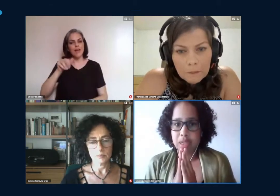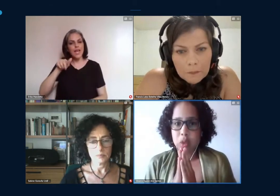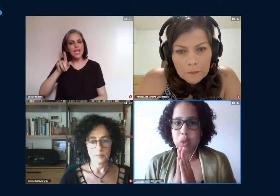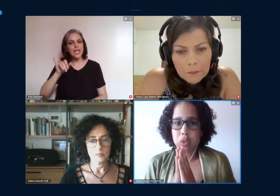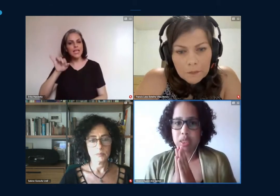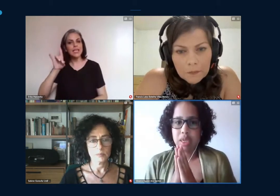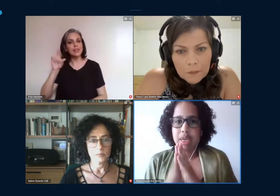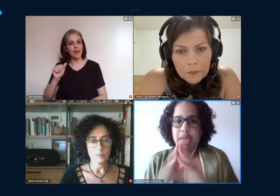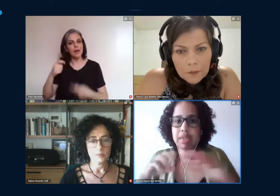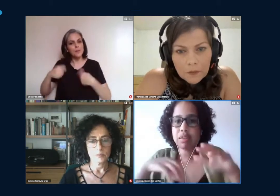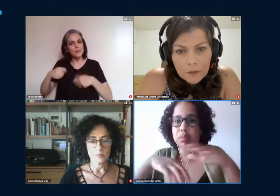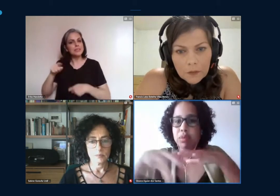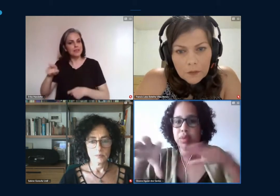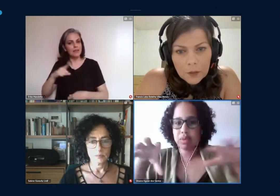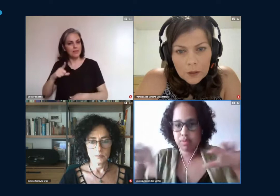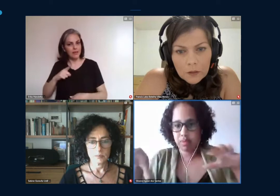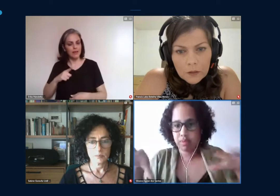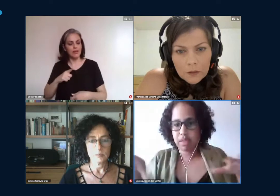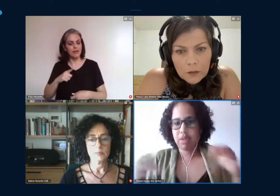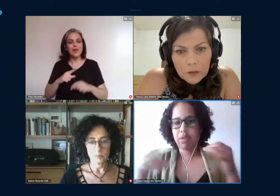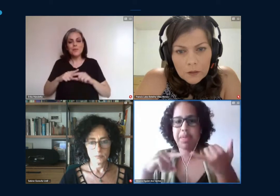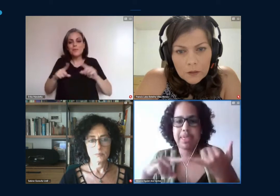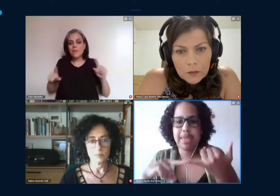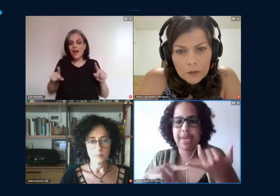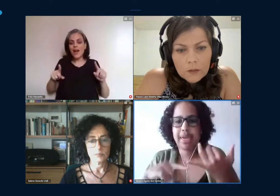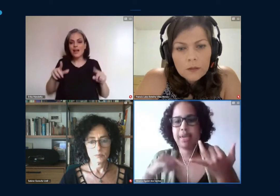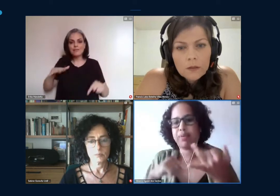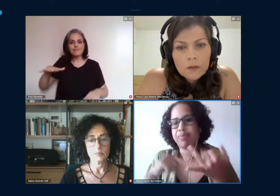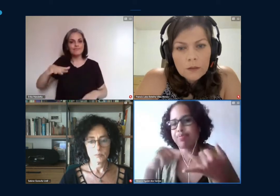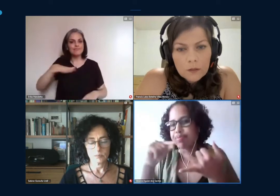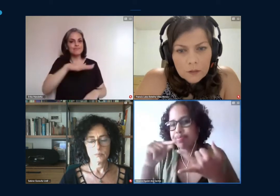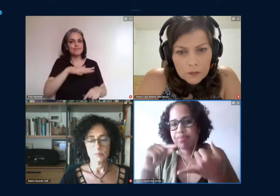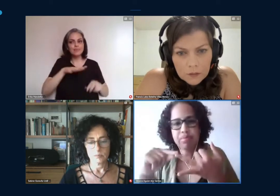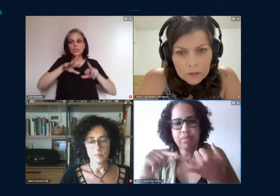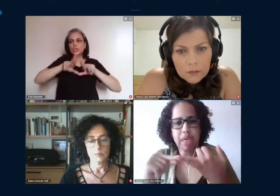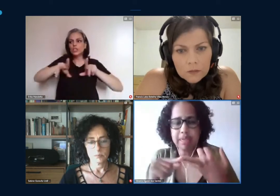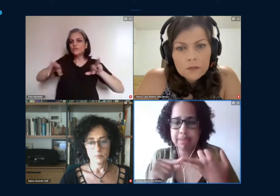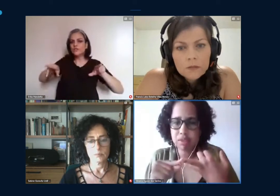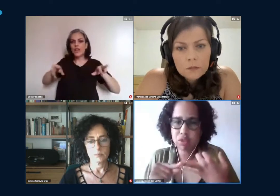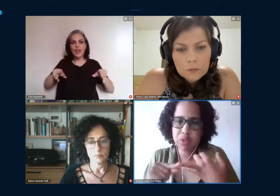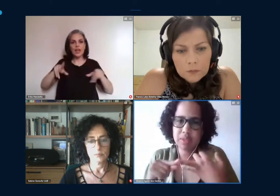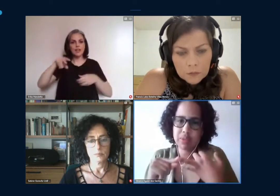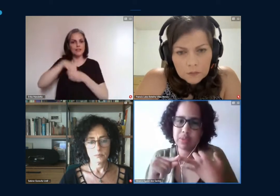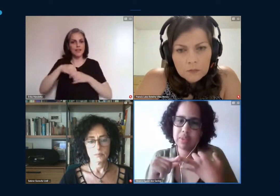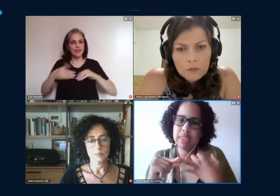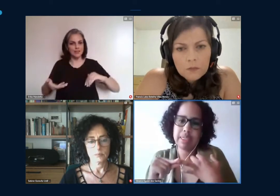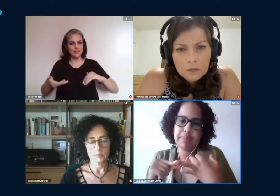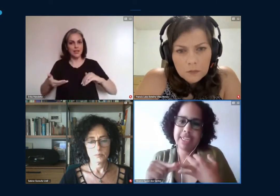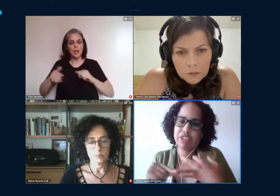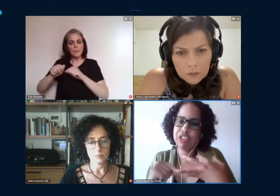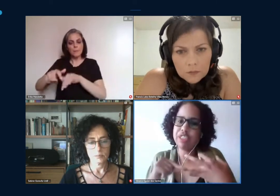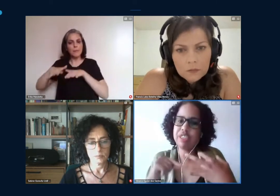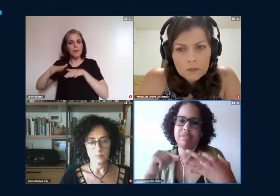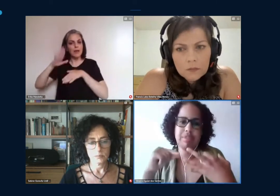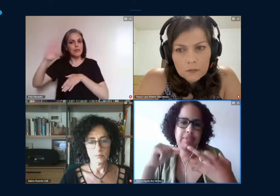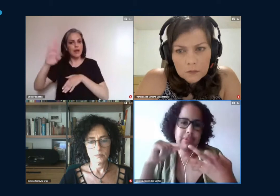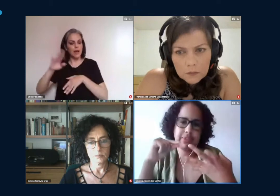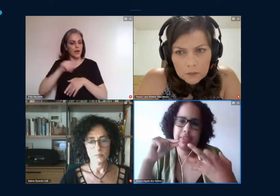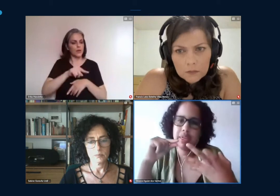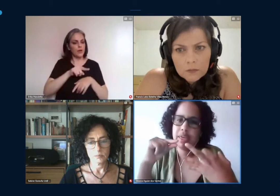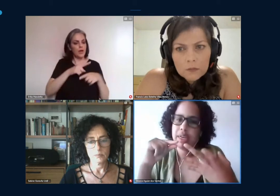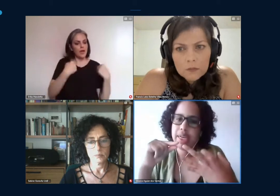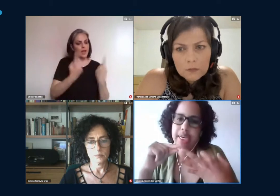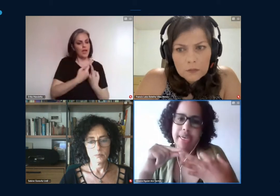espaços, eles mudam o plenário, as sessões deliberativas,